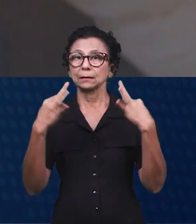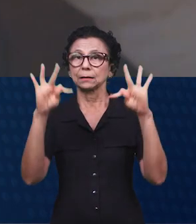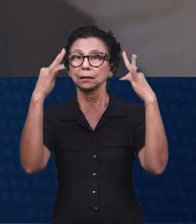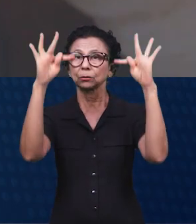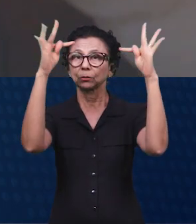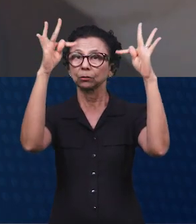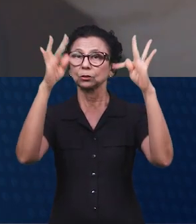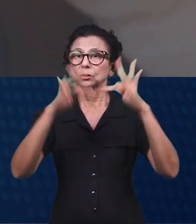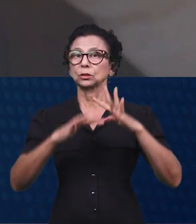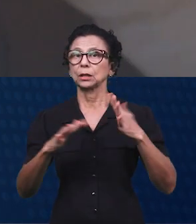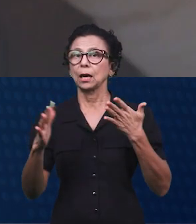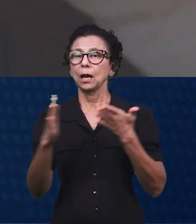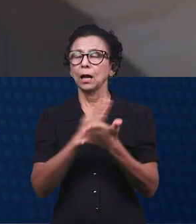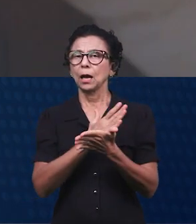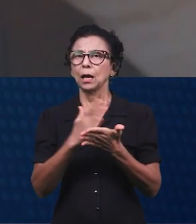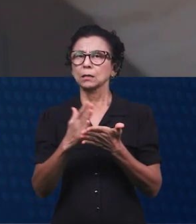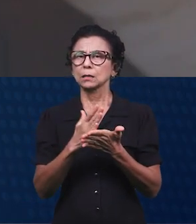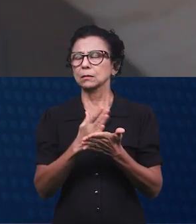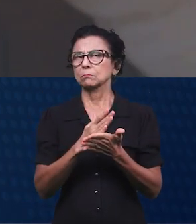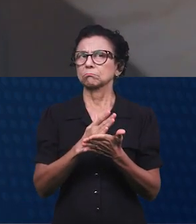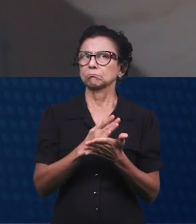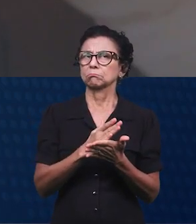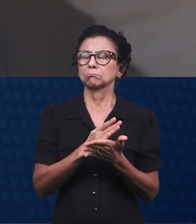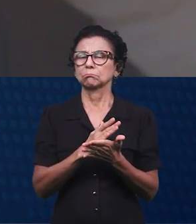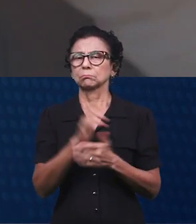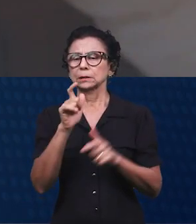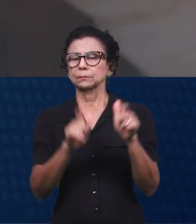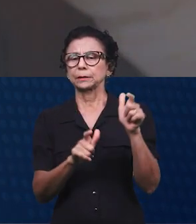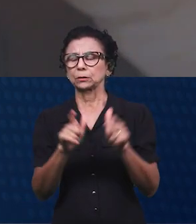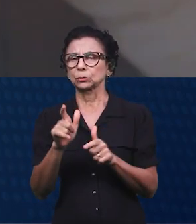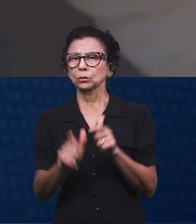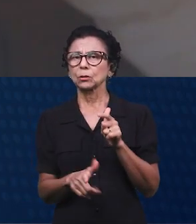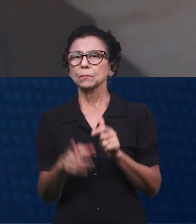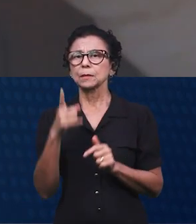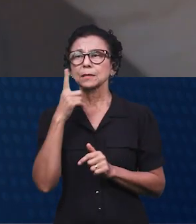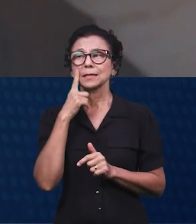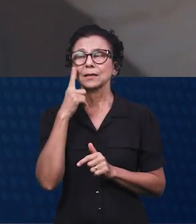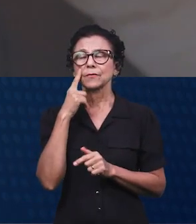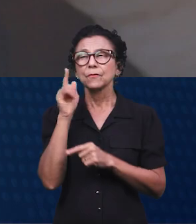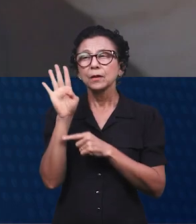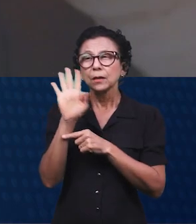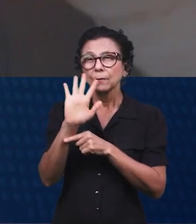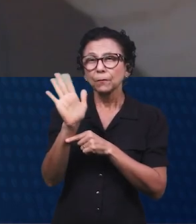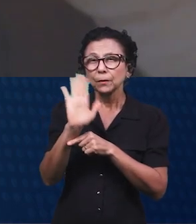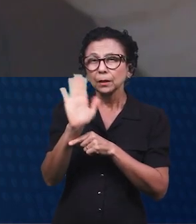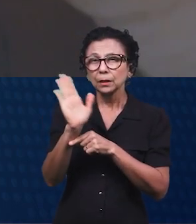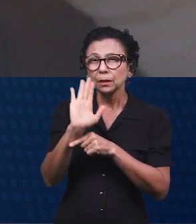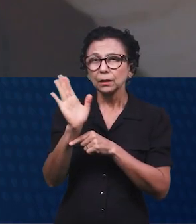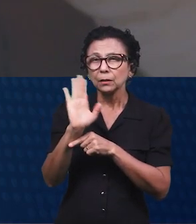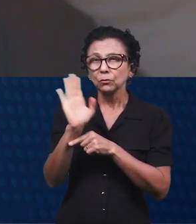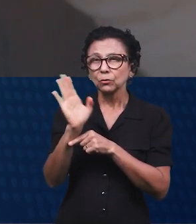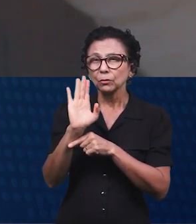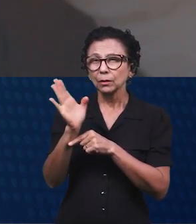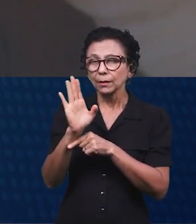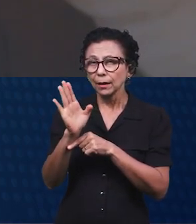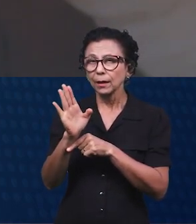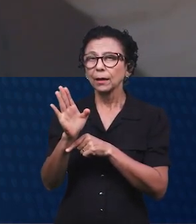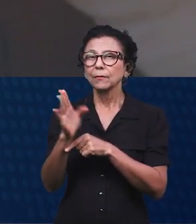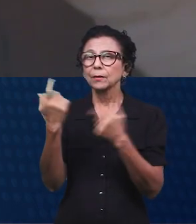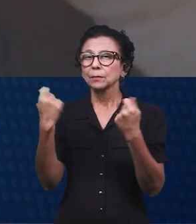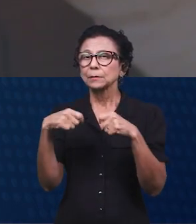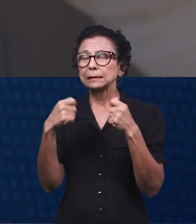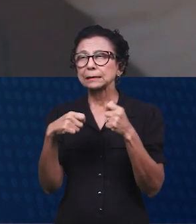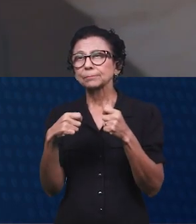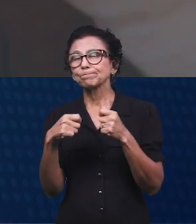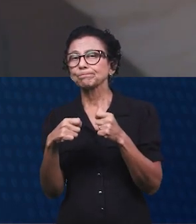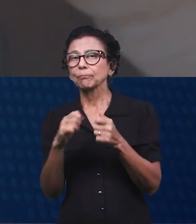para assistir às aulas, especialmente em vídeo, você vai ter uma dependência grande de tecnologia. Você vai precisar, no mínimo,